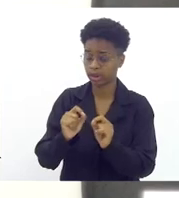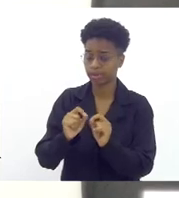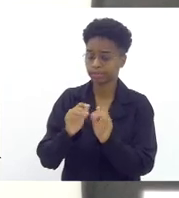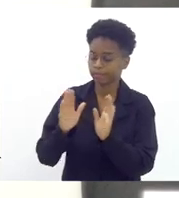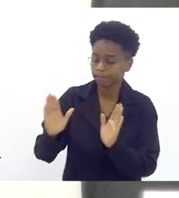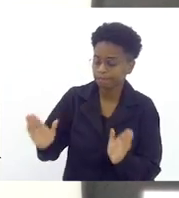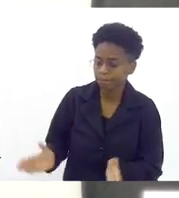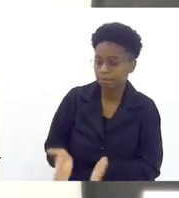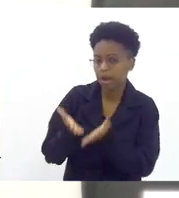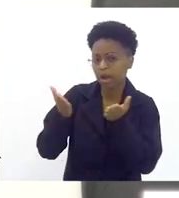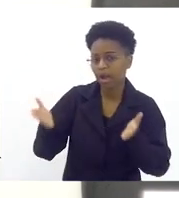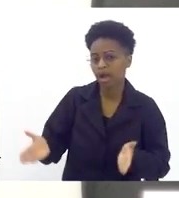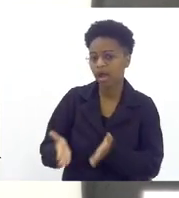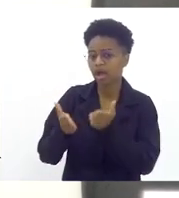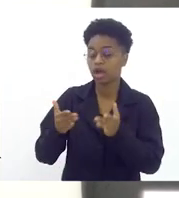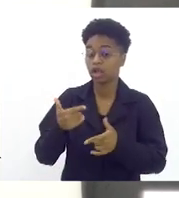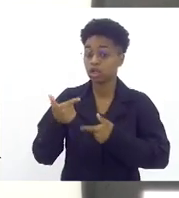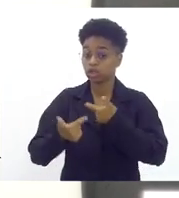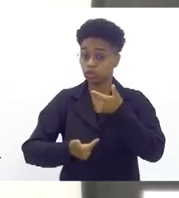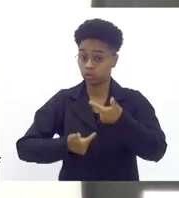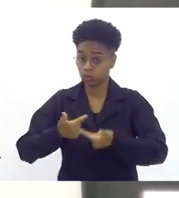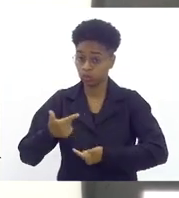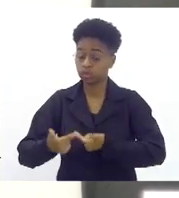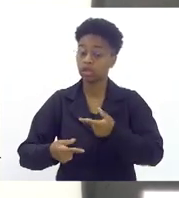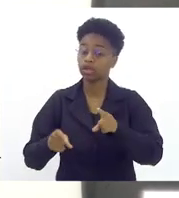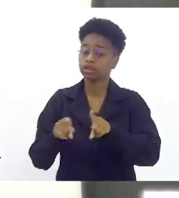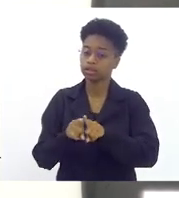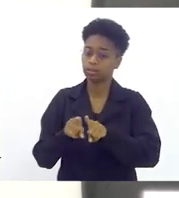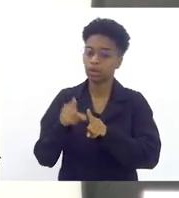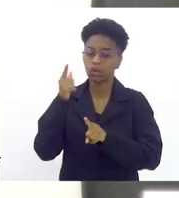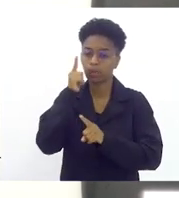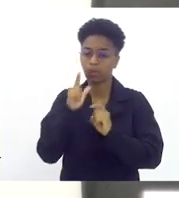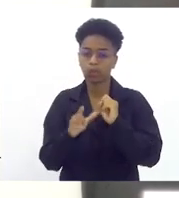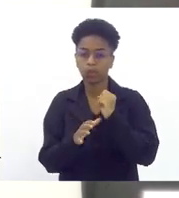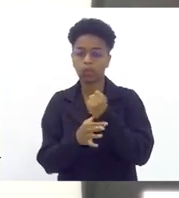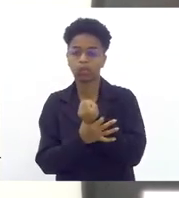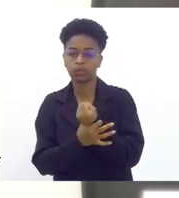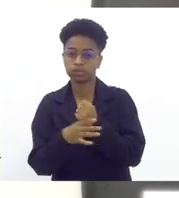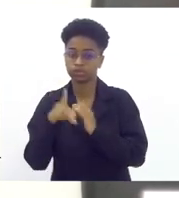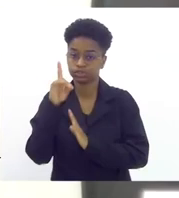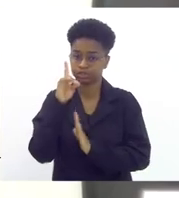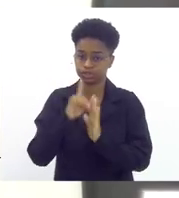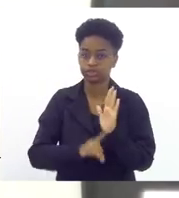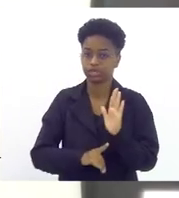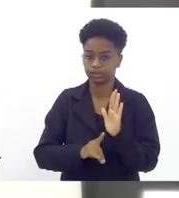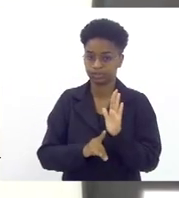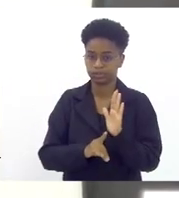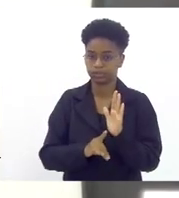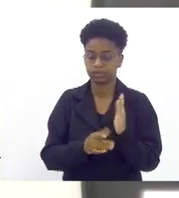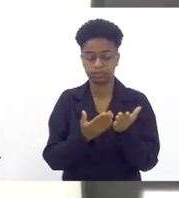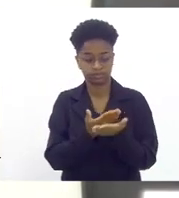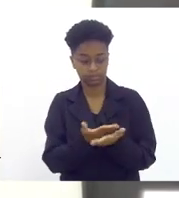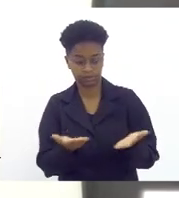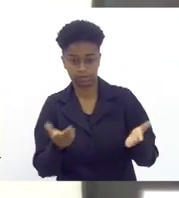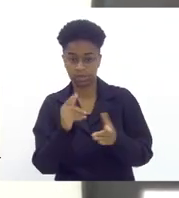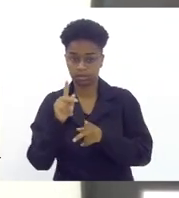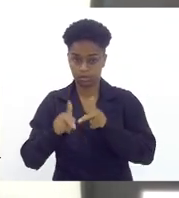impulsionar a luta e também garantir os direitos dessa